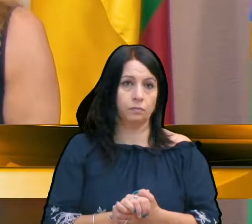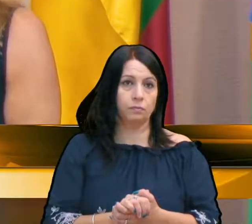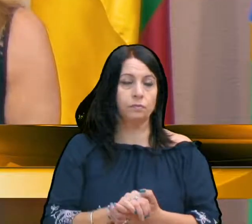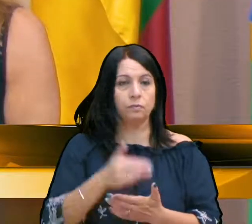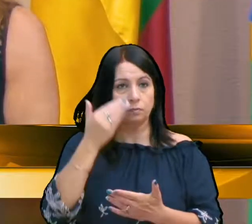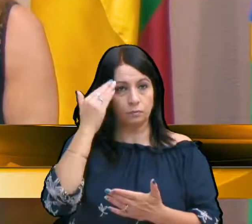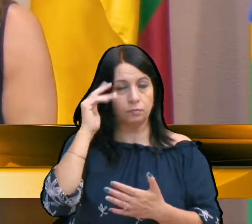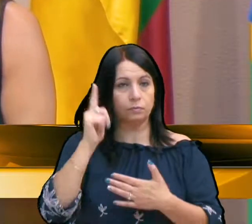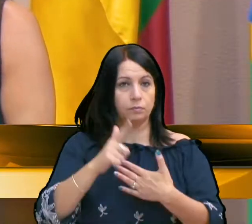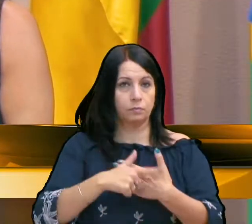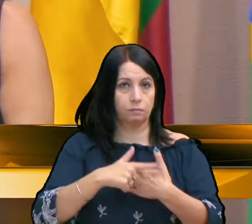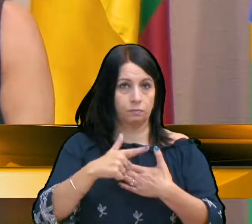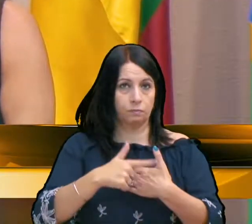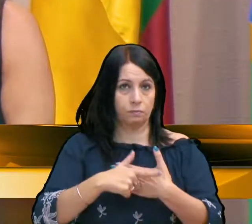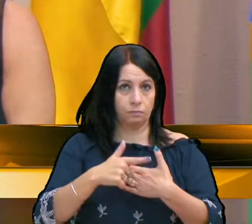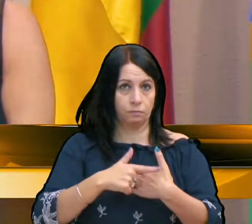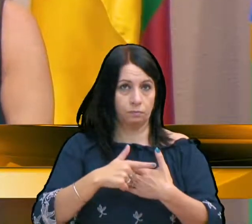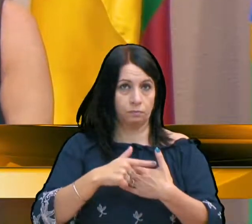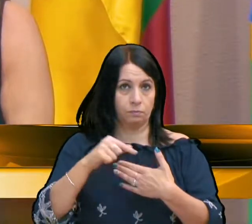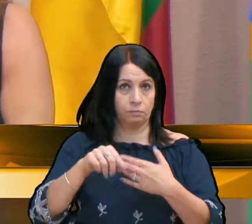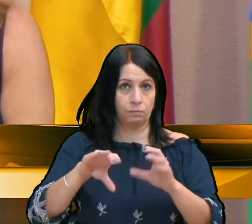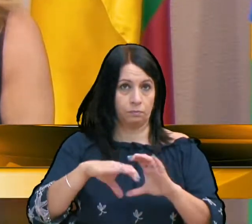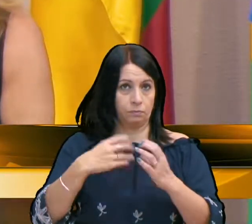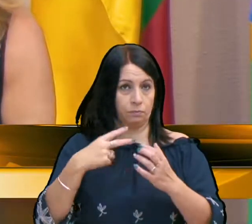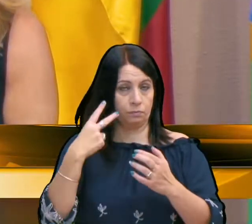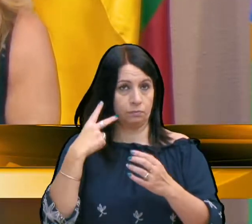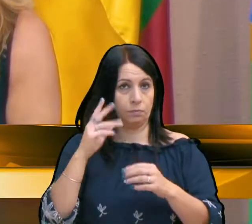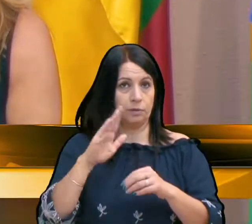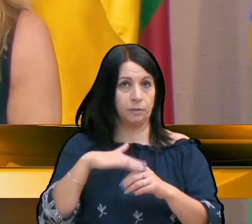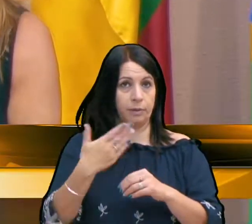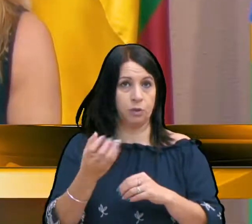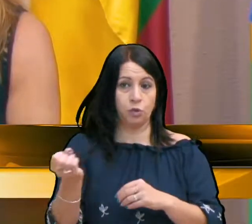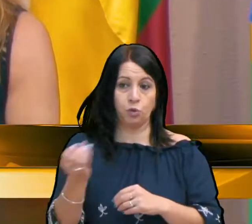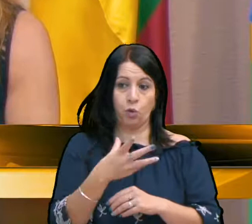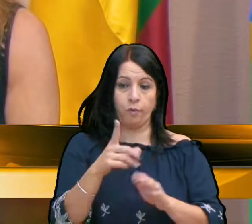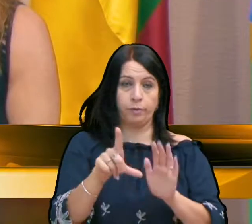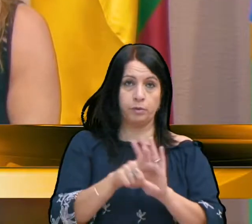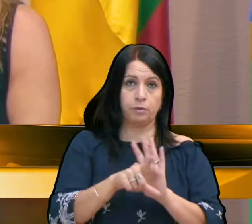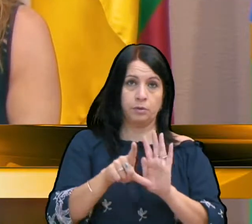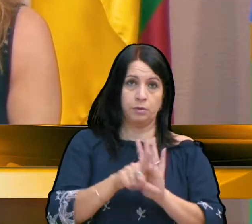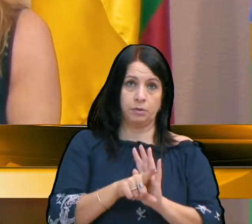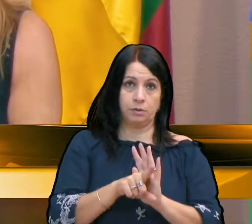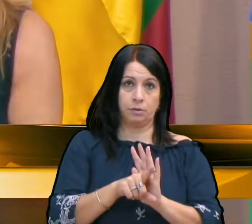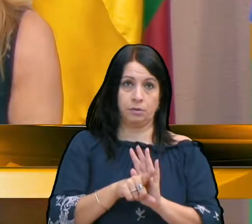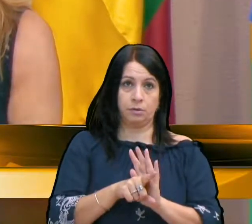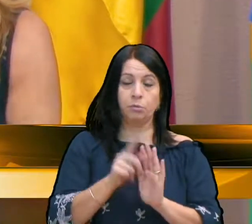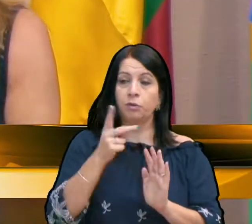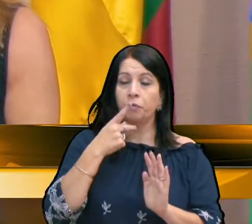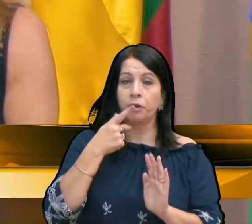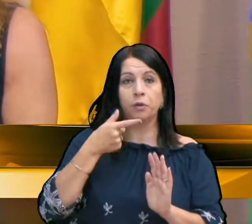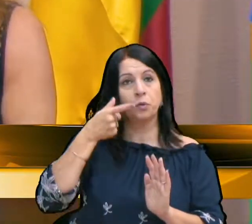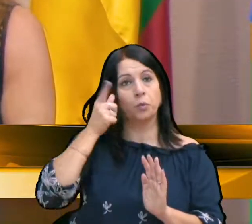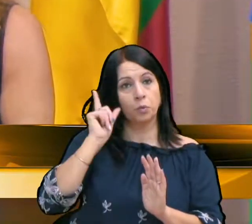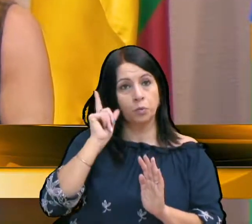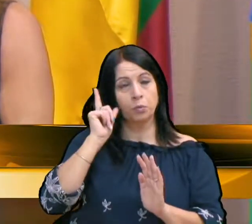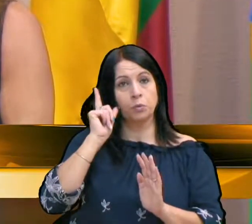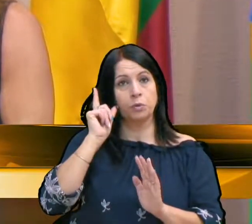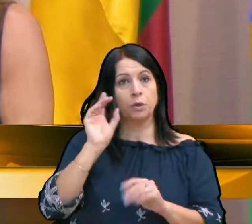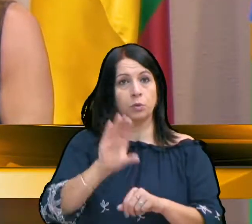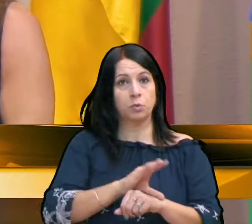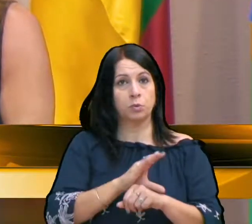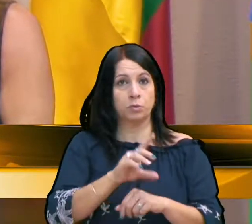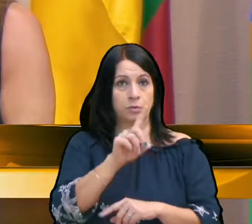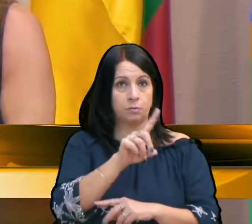Entendo que o papel do legislador, mais do que fazer novas leis, porque foi dito aqui ontem, a nossa Constituição